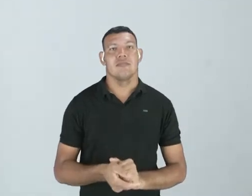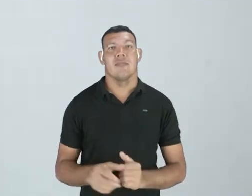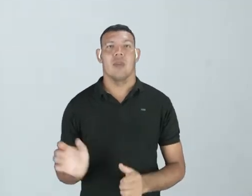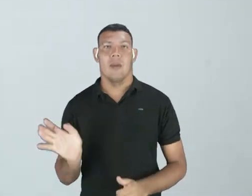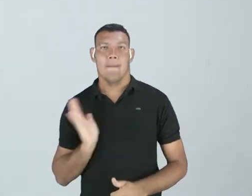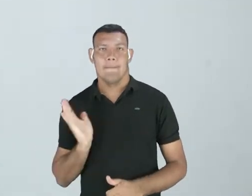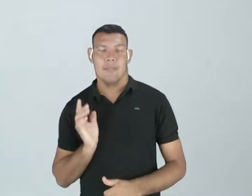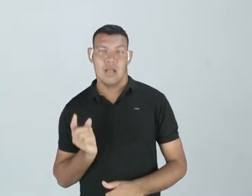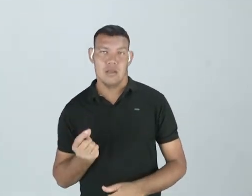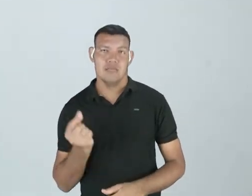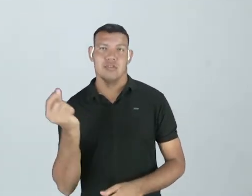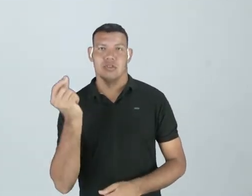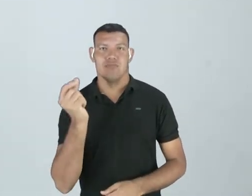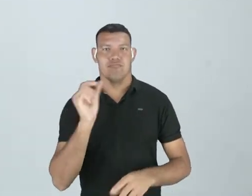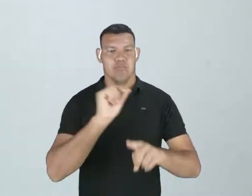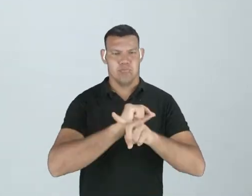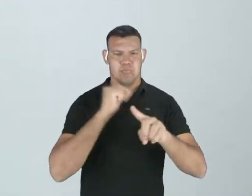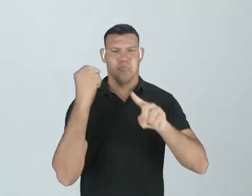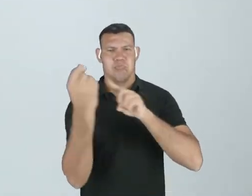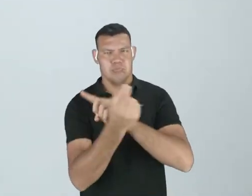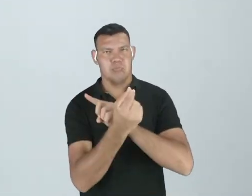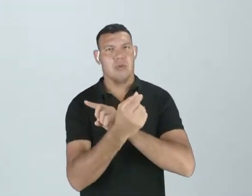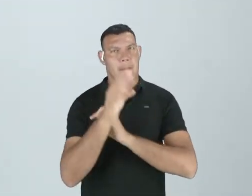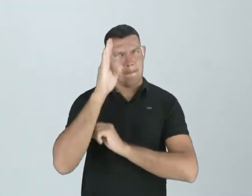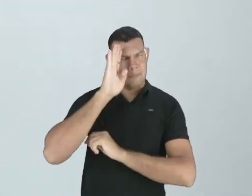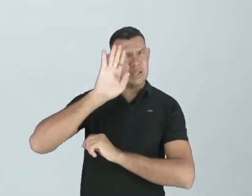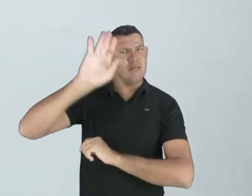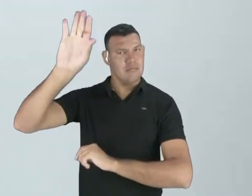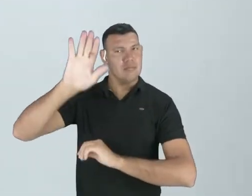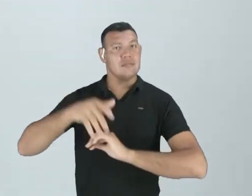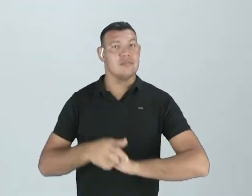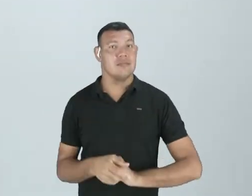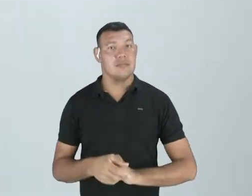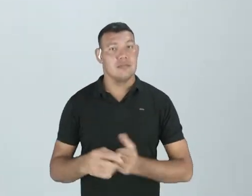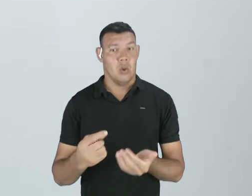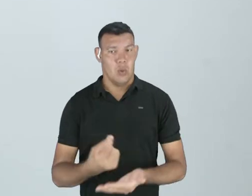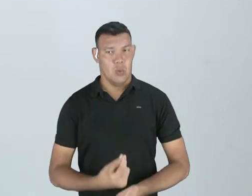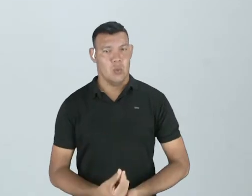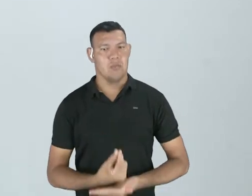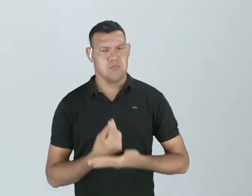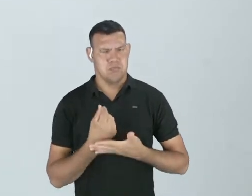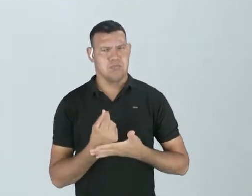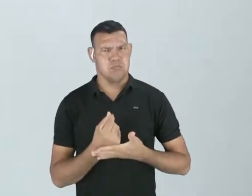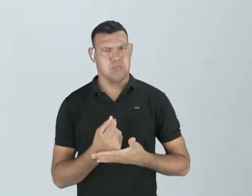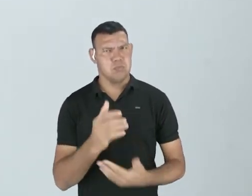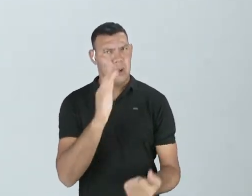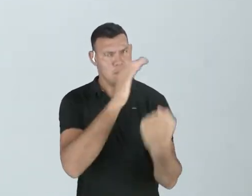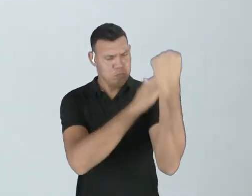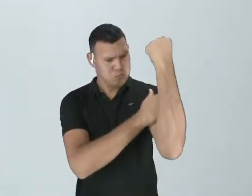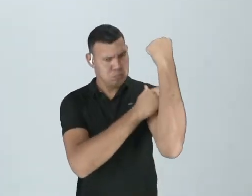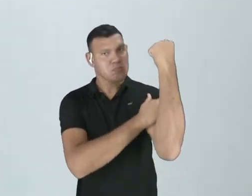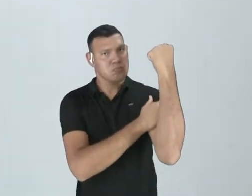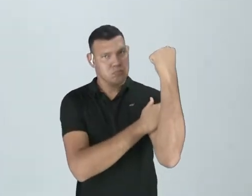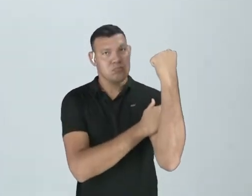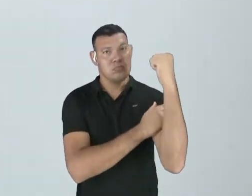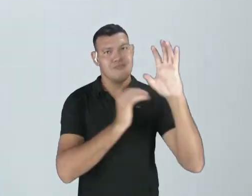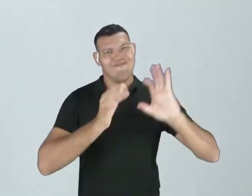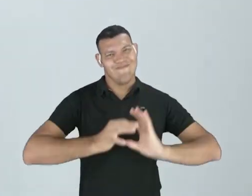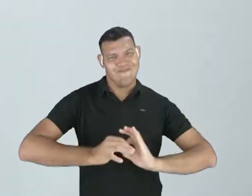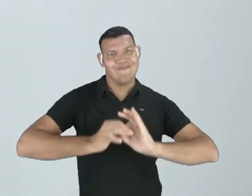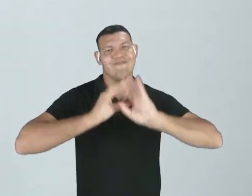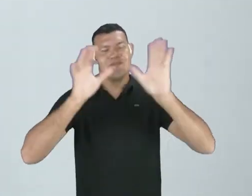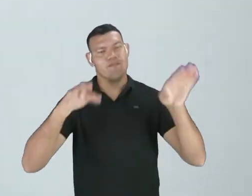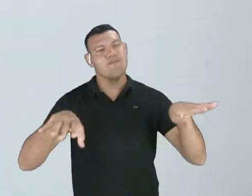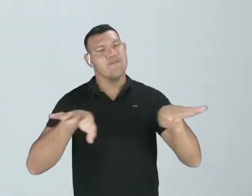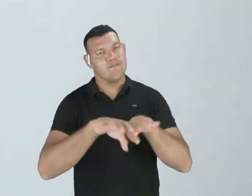socialmente, então ganhar um espaço maior na sociedade. Isso faz com que o capitalismo ganhe força e, consequentemente, o liberalismo também